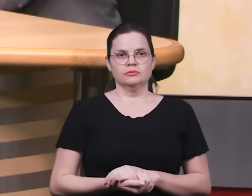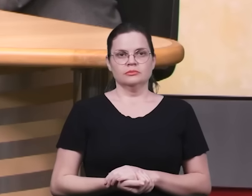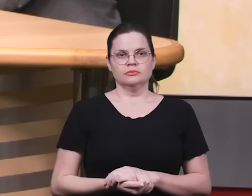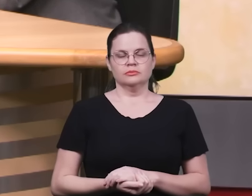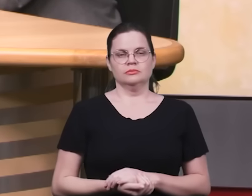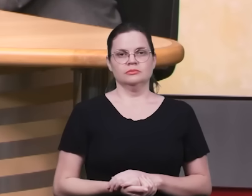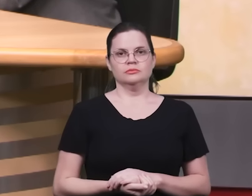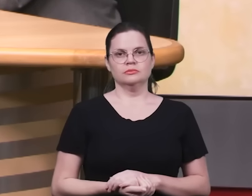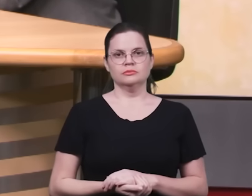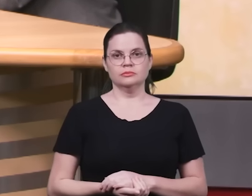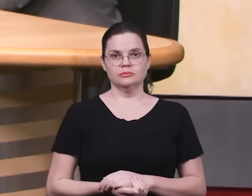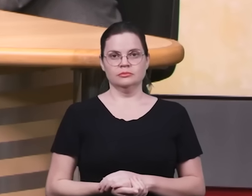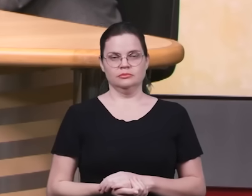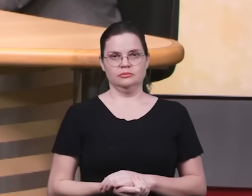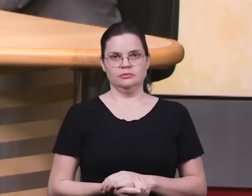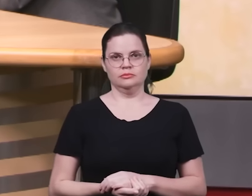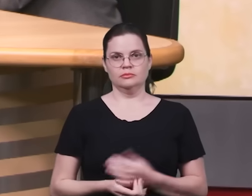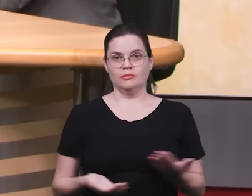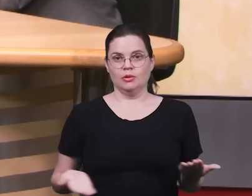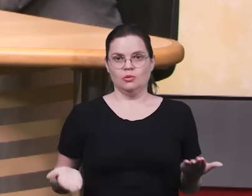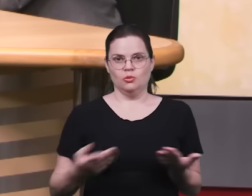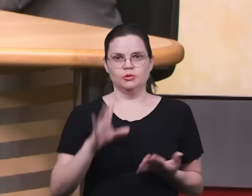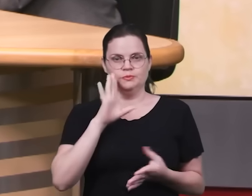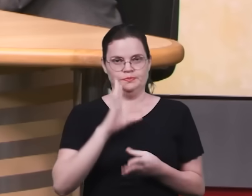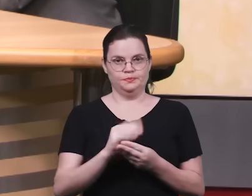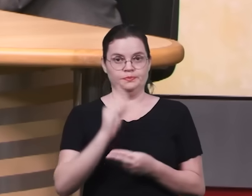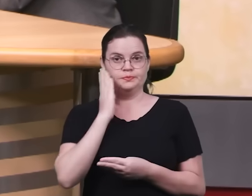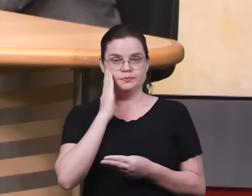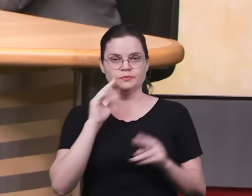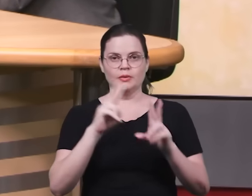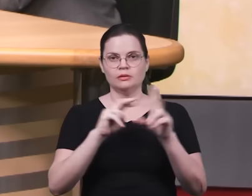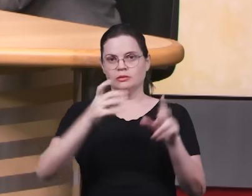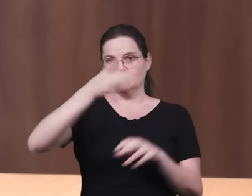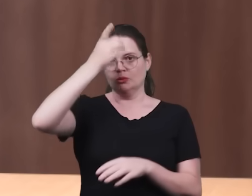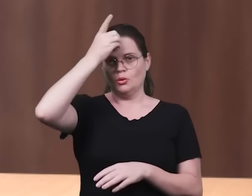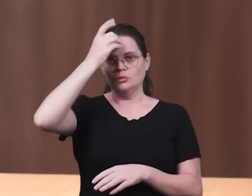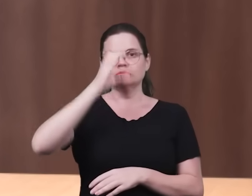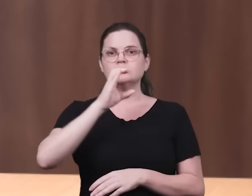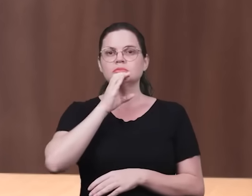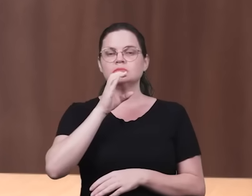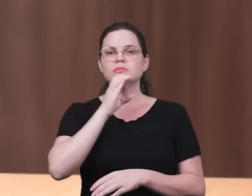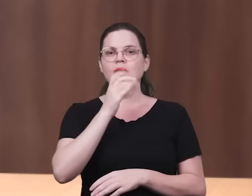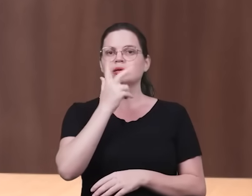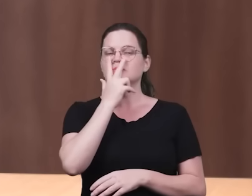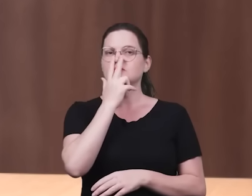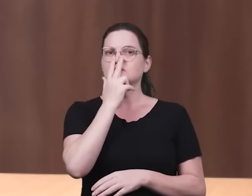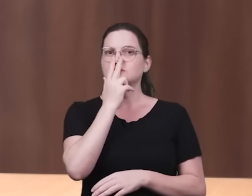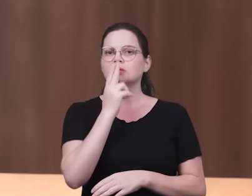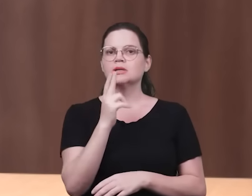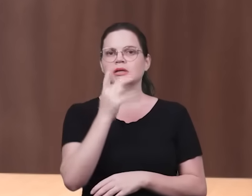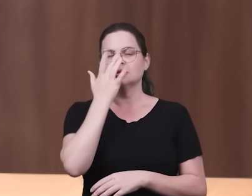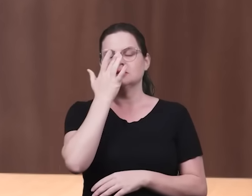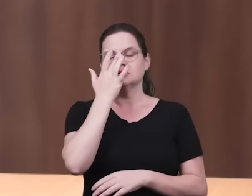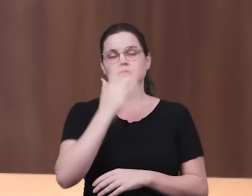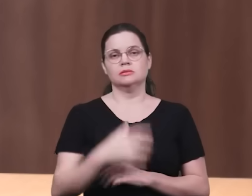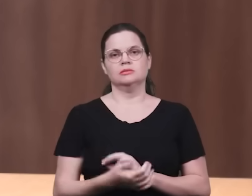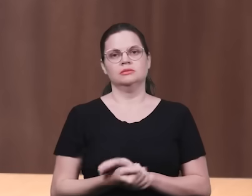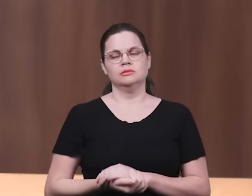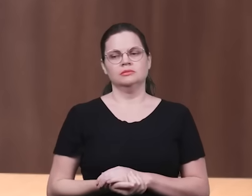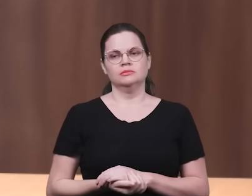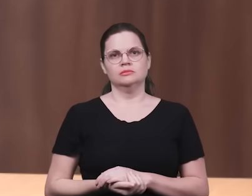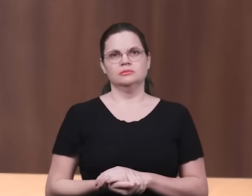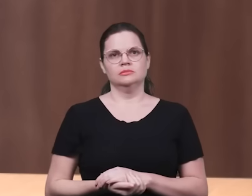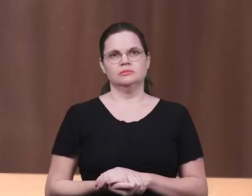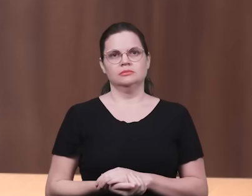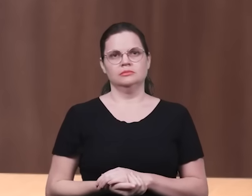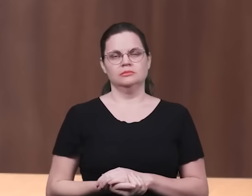hoje, Marcelo e Gilson, o dom de ciências parece ser, no nosso meio, o